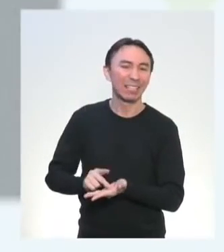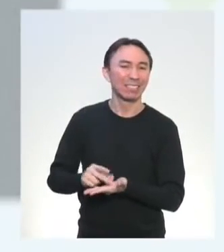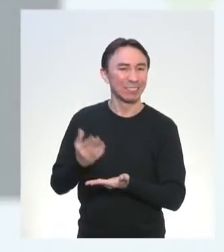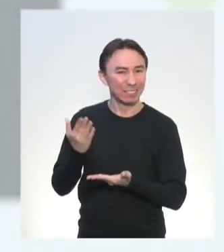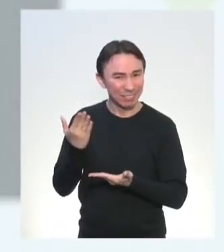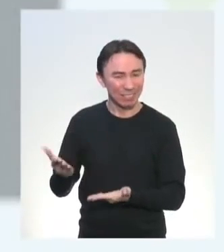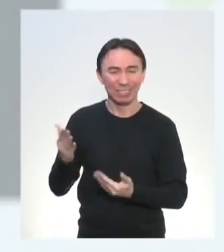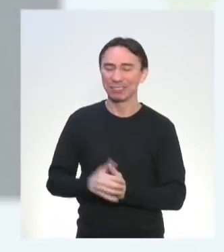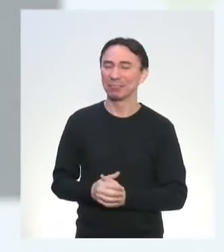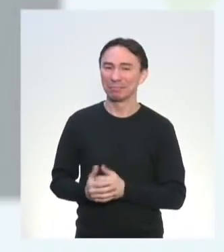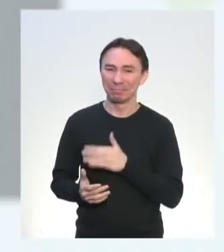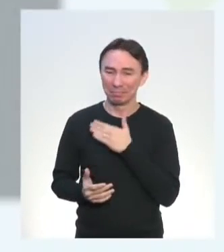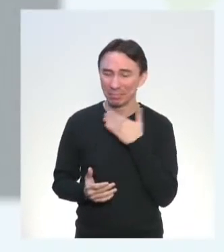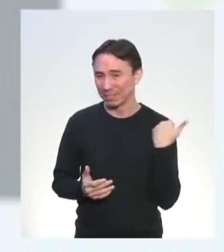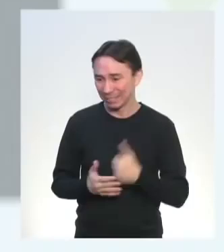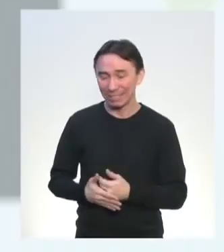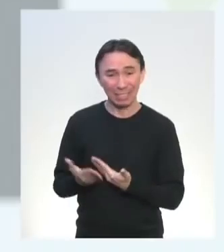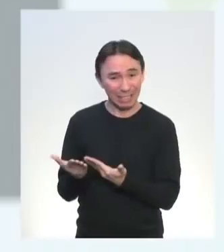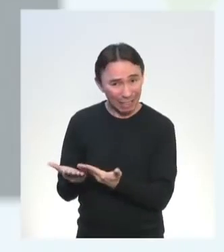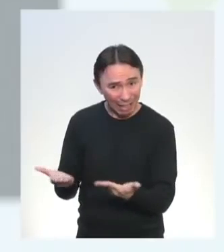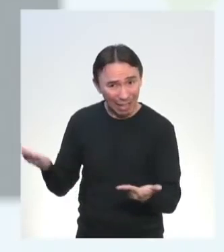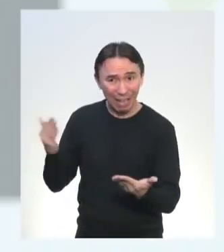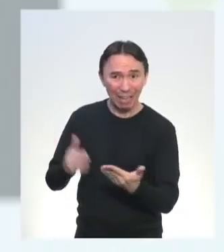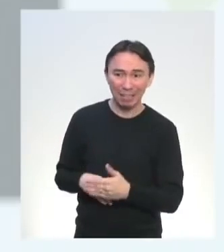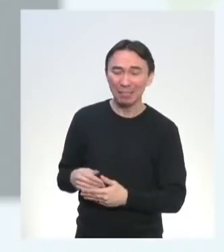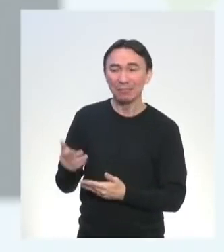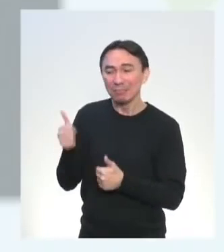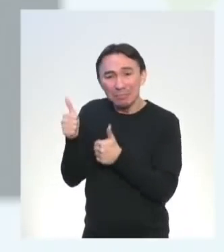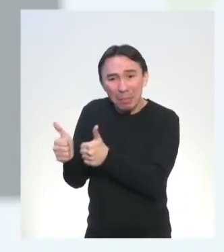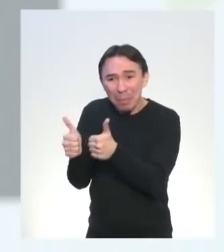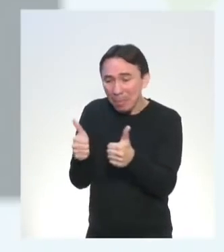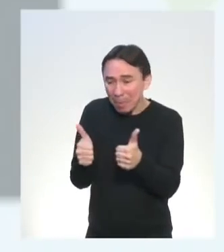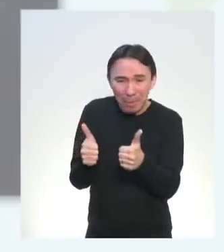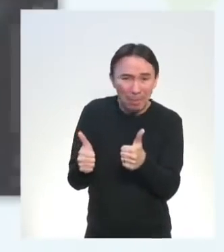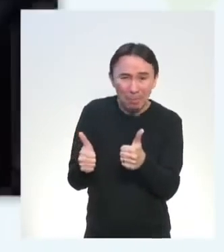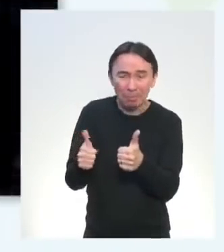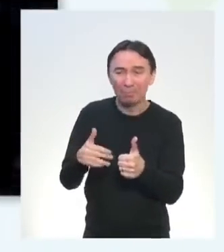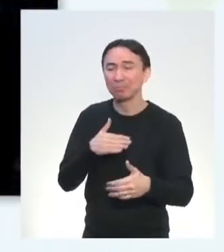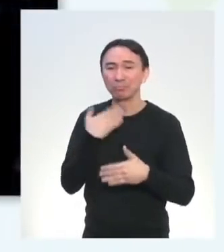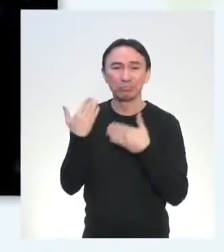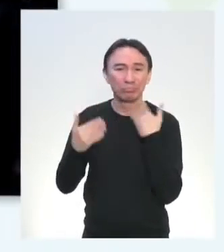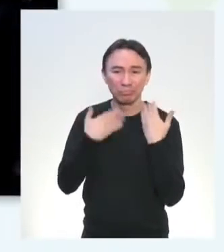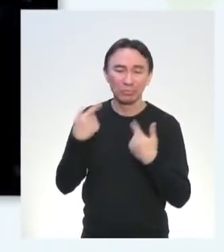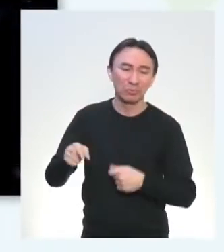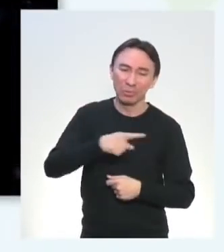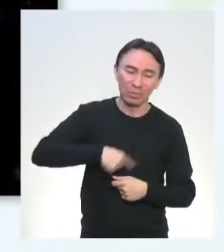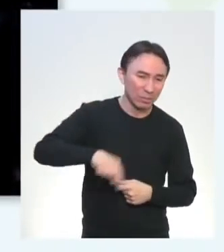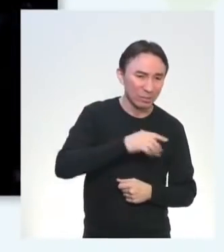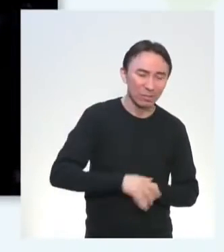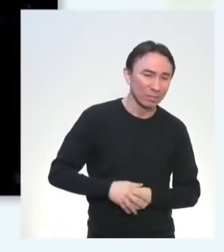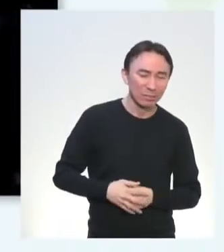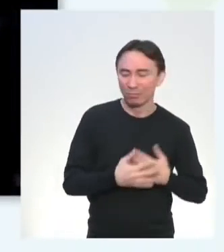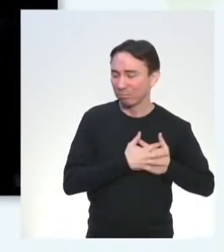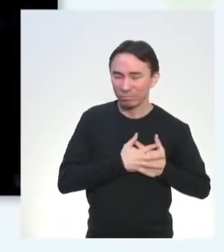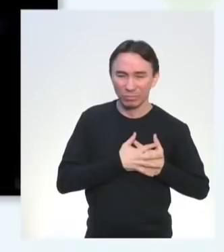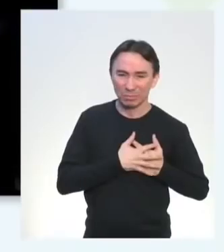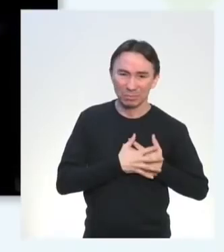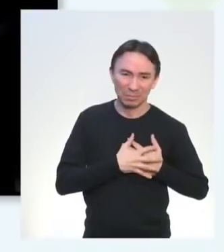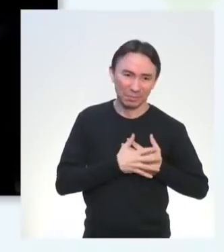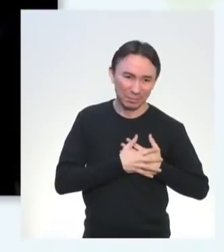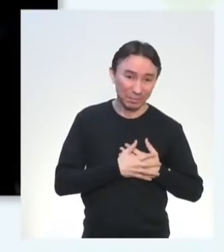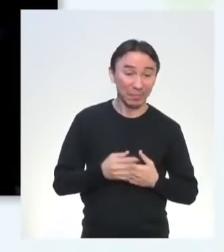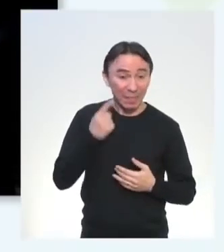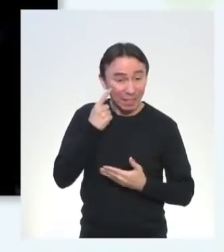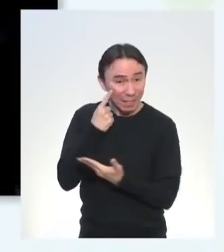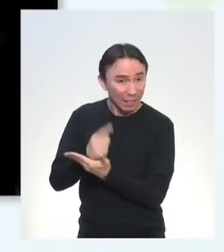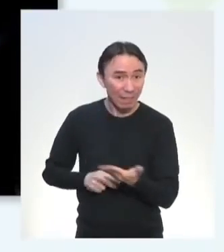Todas as pessoas boas do país e do mundo ficarão de luto por ele. O cartunista mais traduzido em língua espanhola